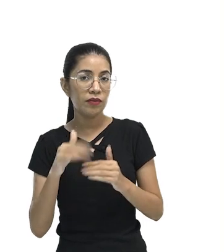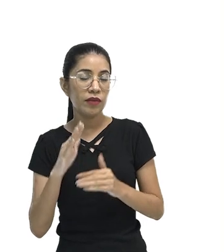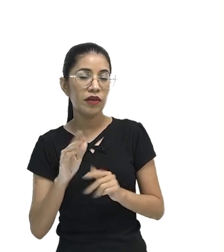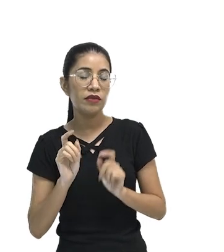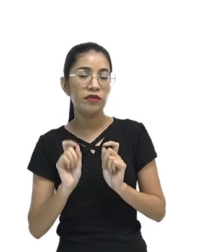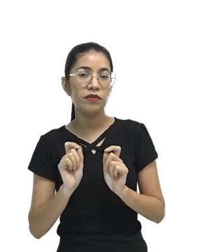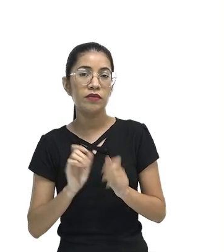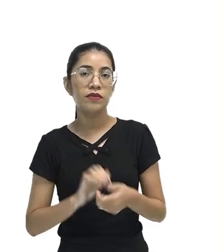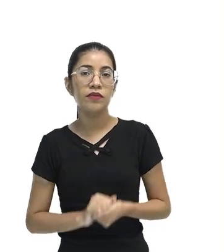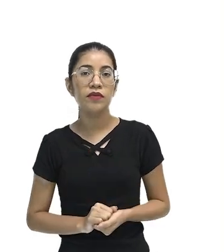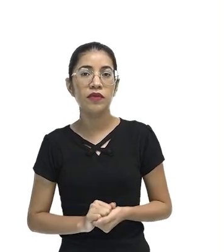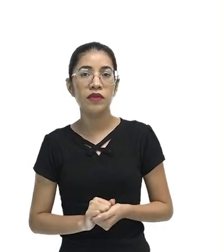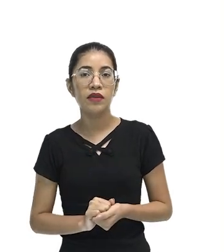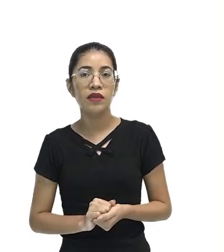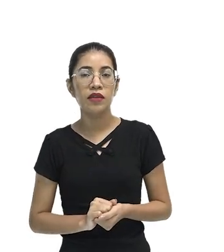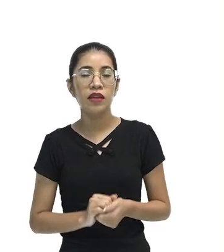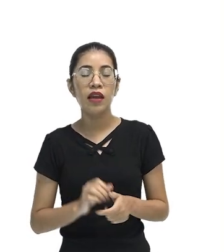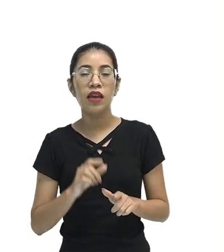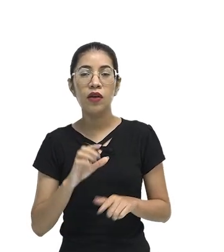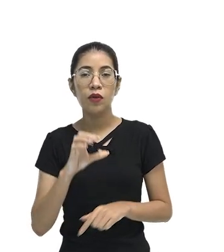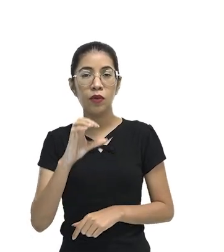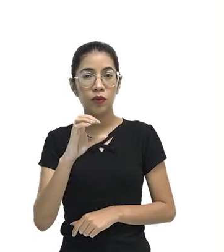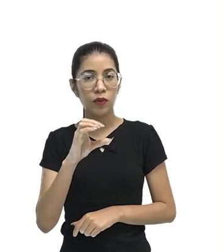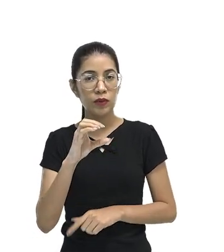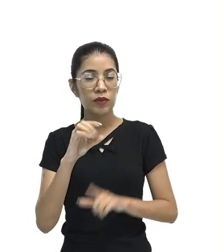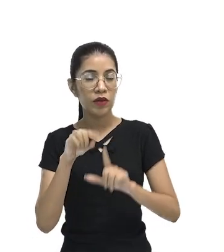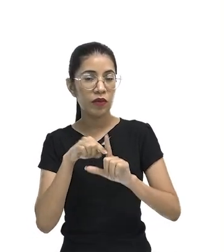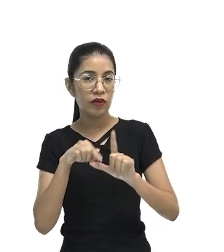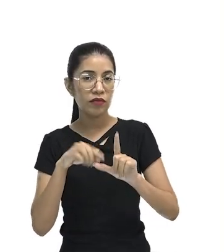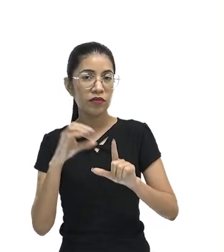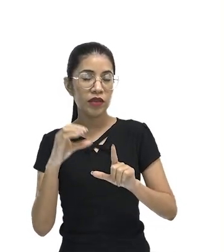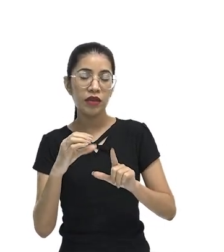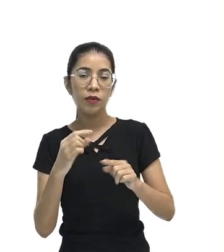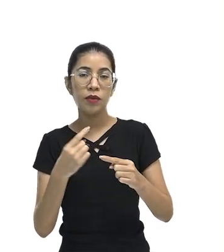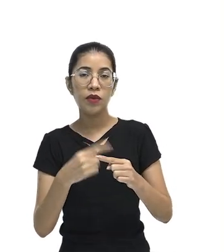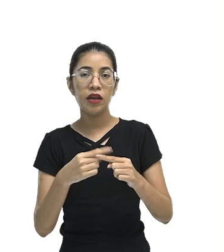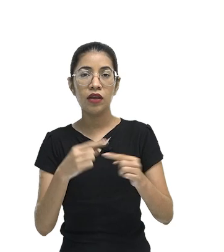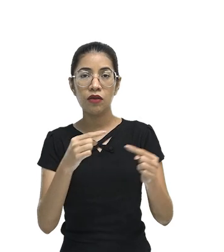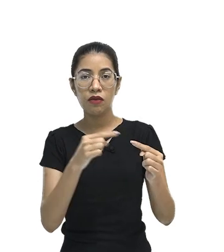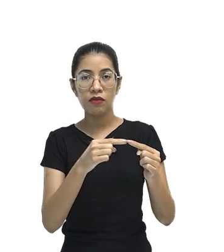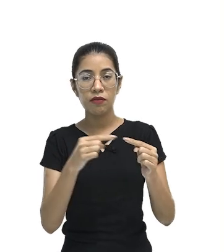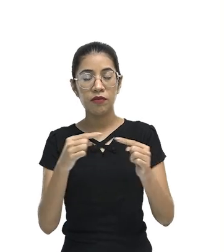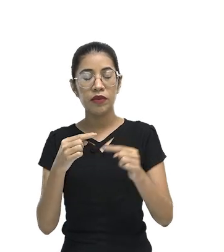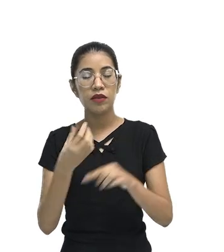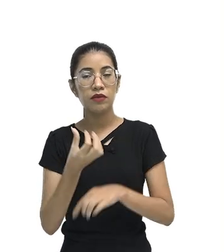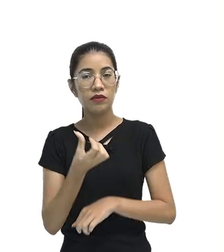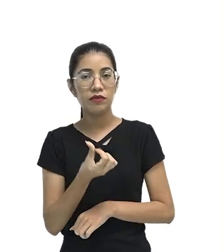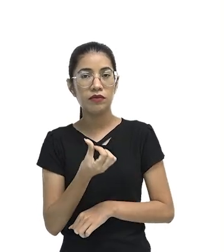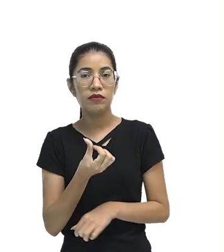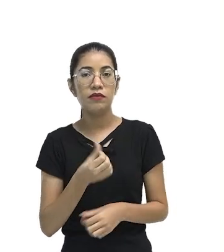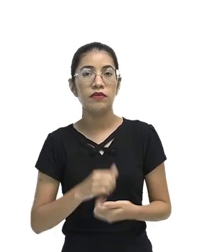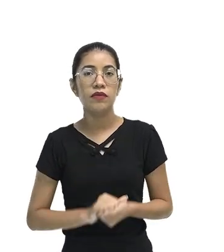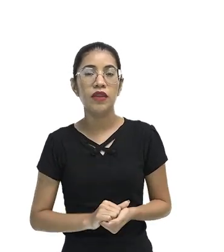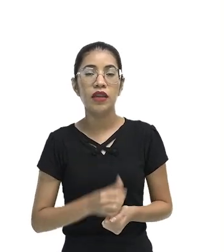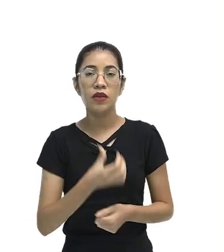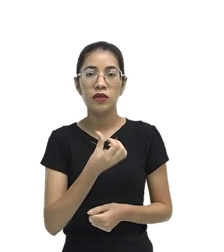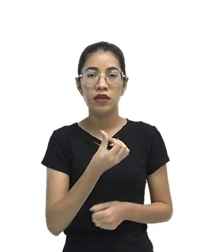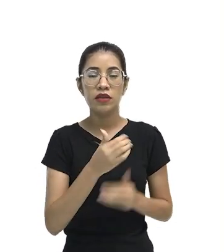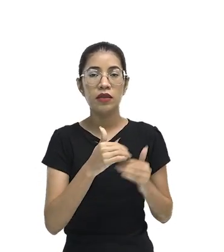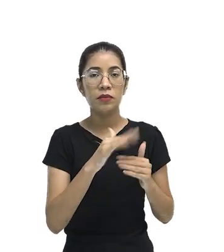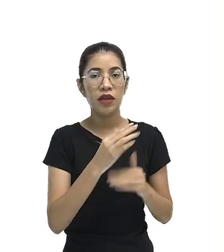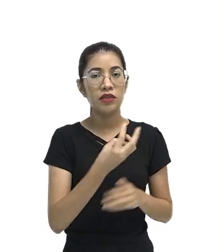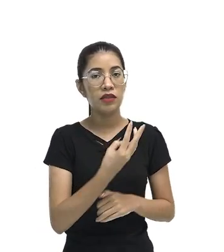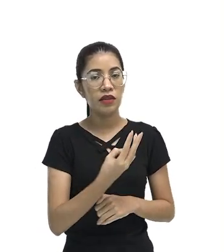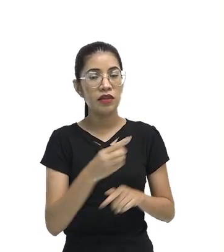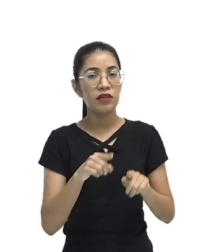ângulo aí é o ângulo C, pois ele é proporcional a 6. E 6 é maior do que